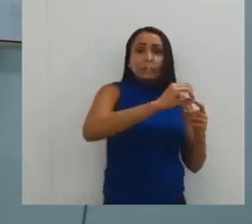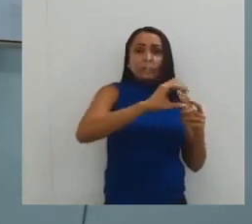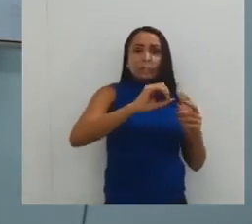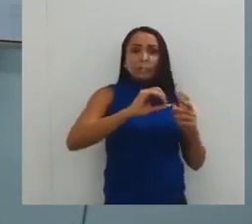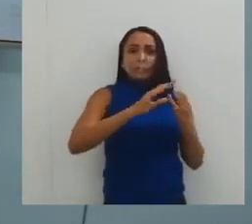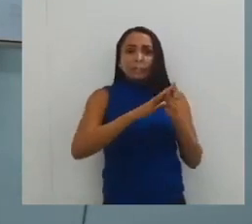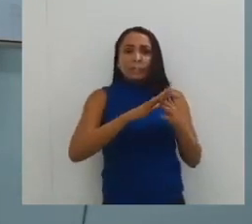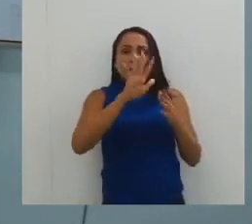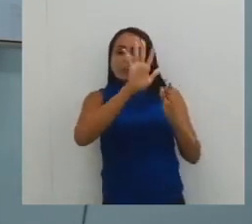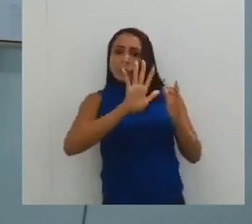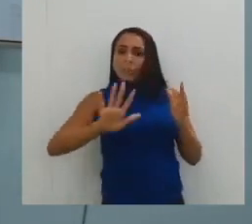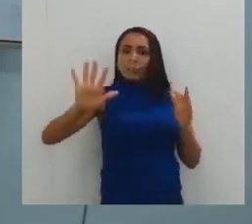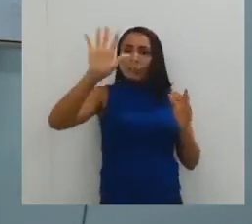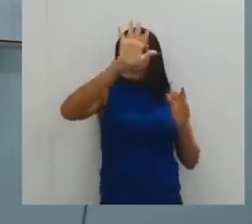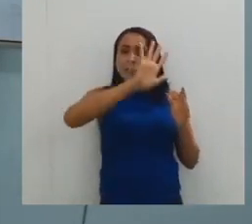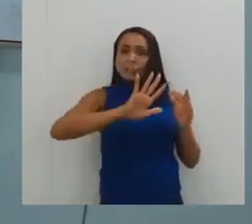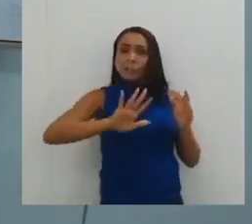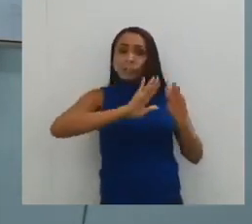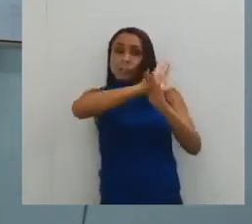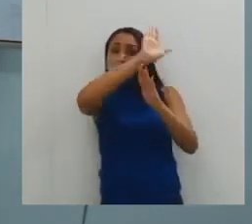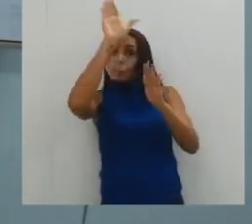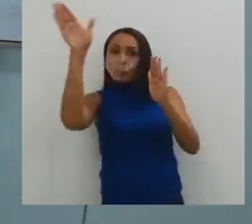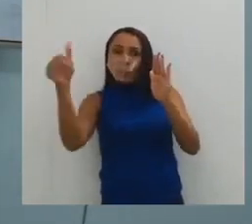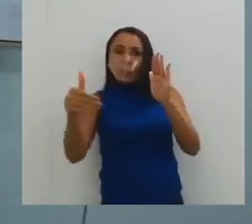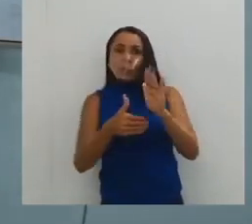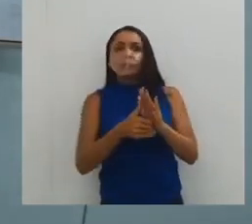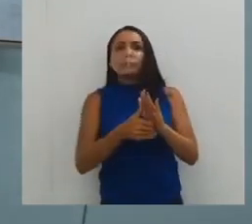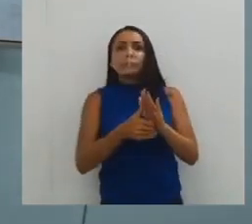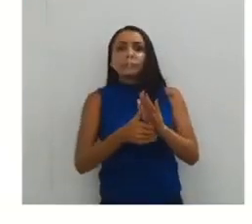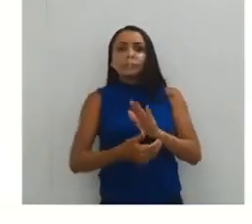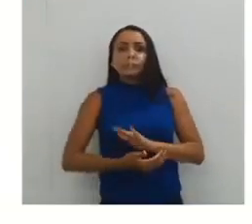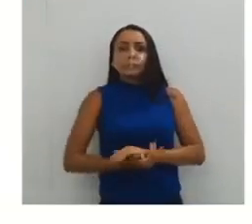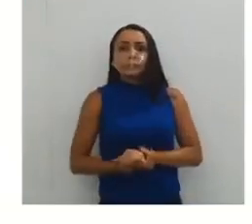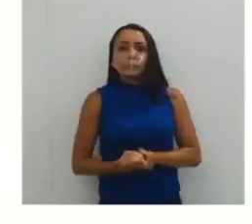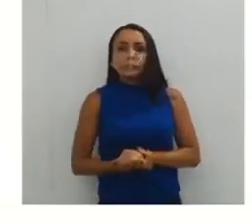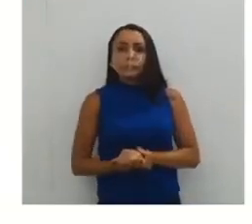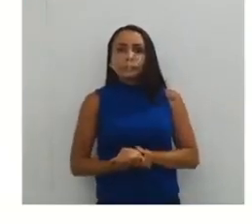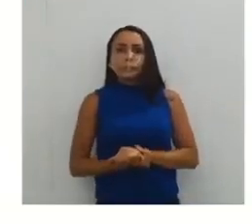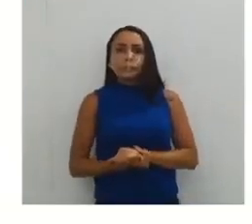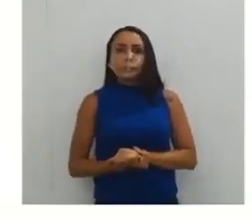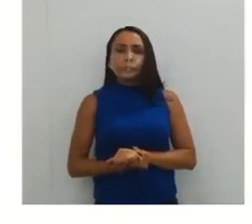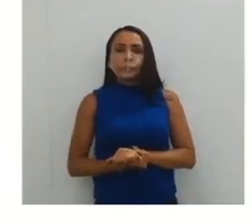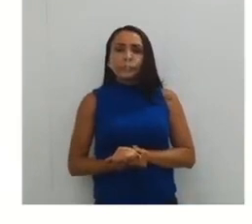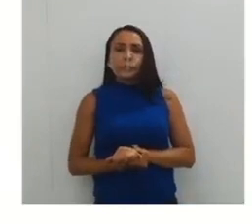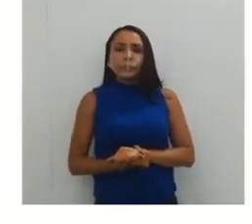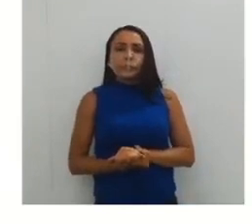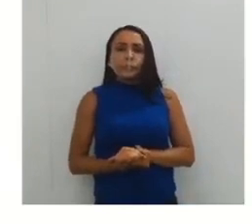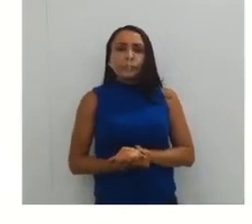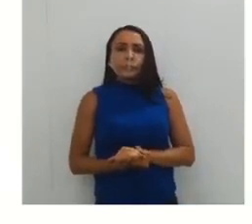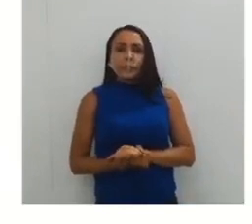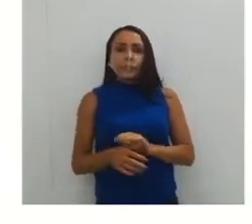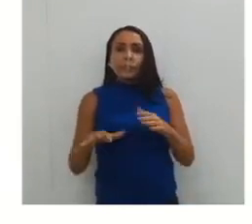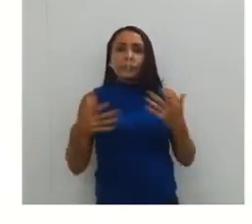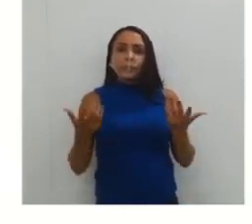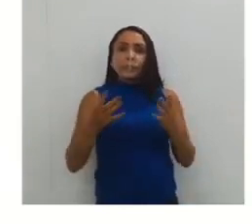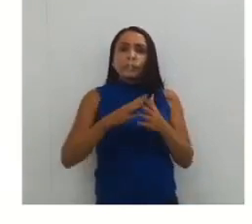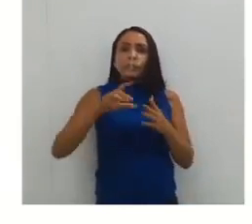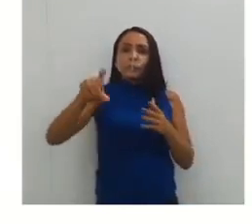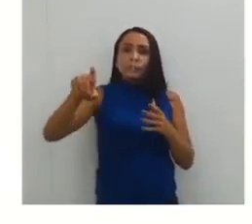essa é a área total. Vejam aí na tela de vocês, ó. Então, ó, esse é o